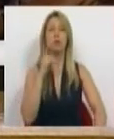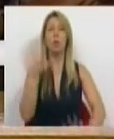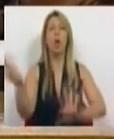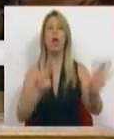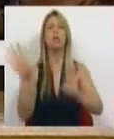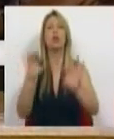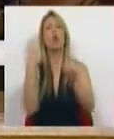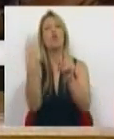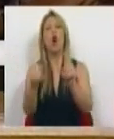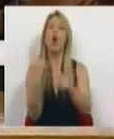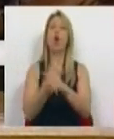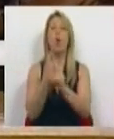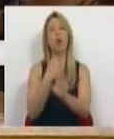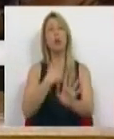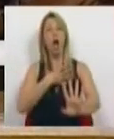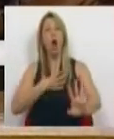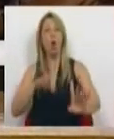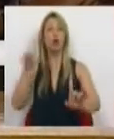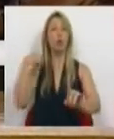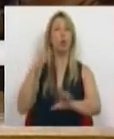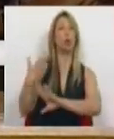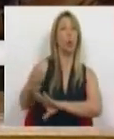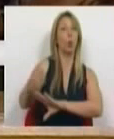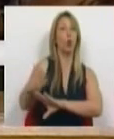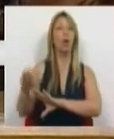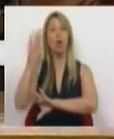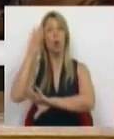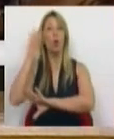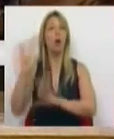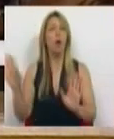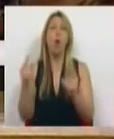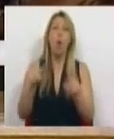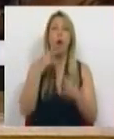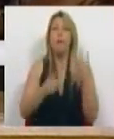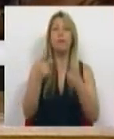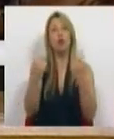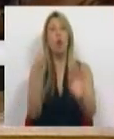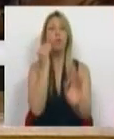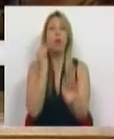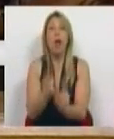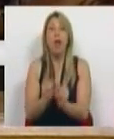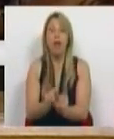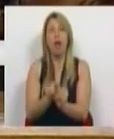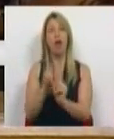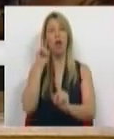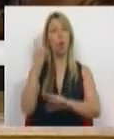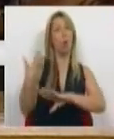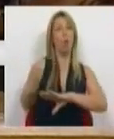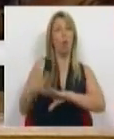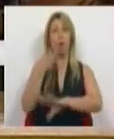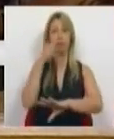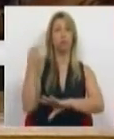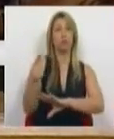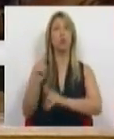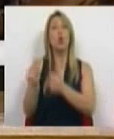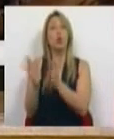selecionamos o que nos agrada, ignorando o resto, nem fazemos a sua apreciação apenas pelo que é, menosprezando tudo o que evita, trava ou